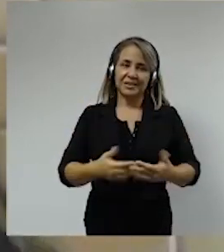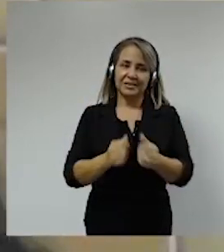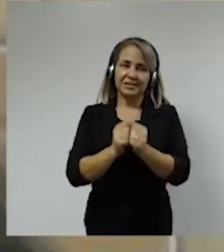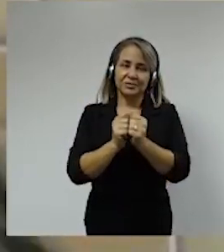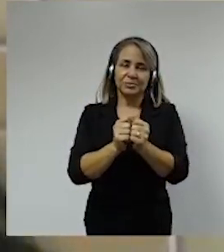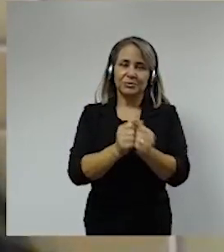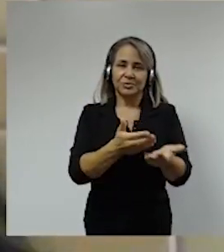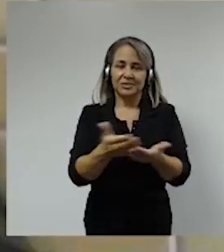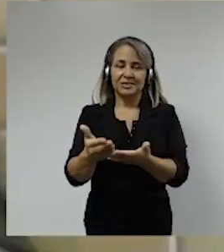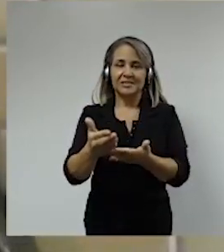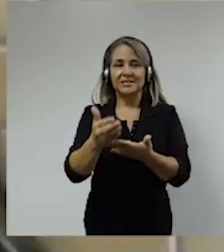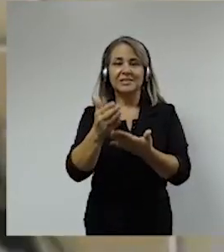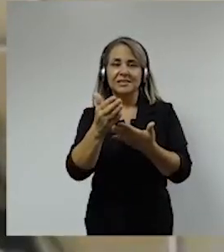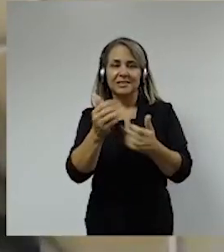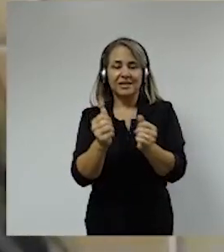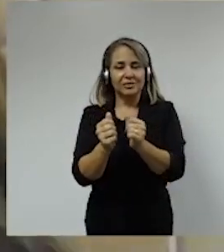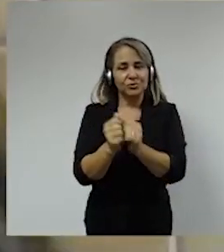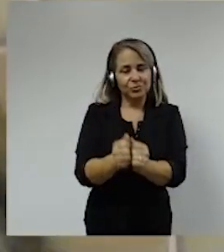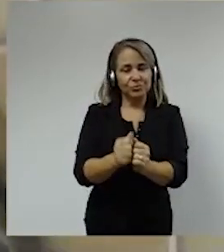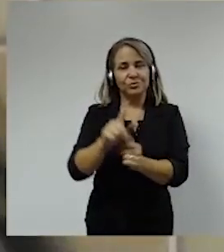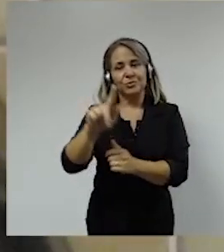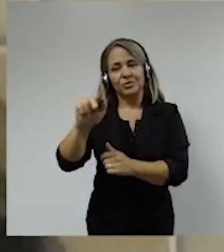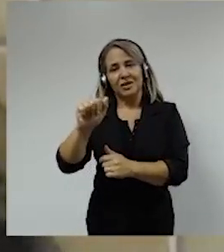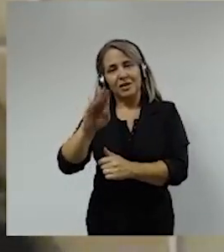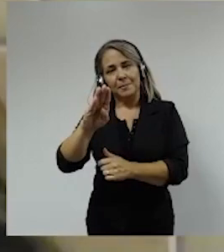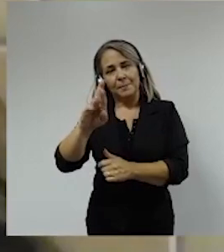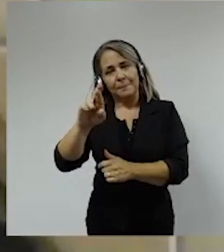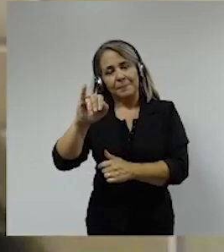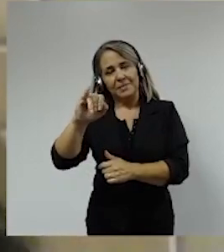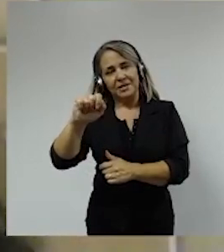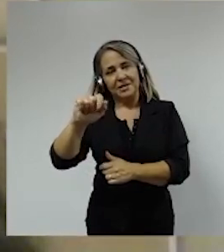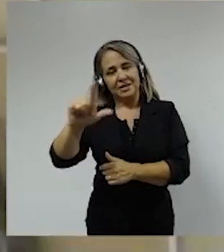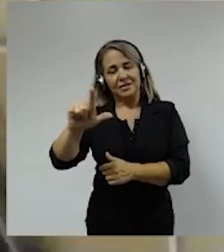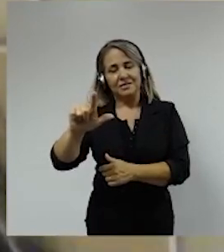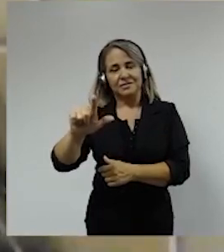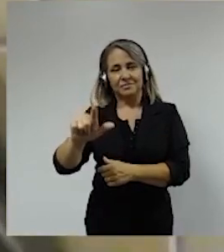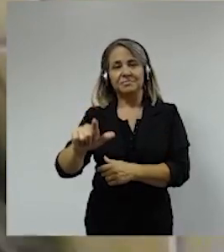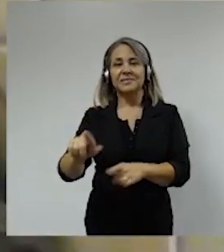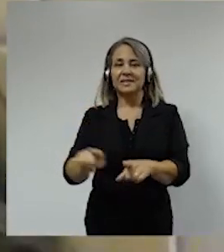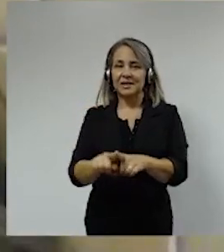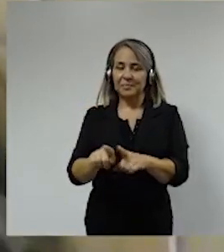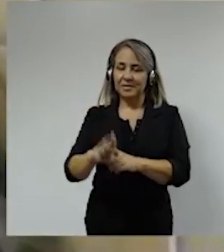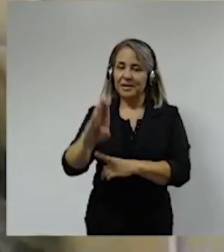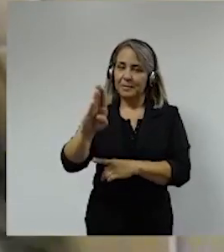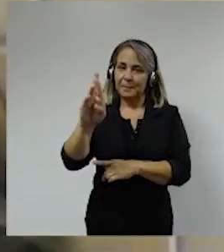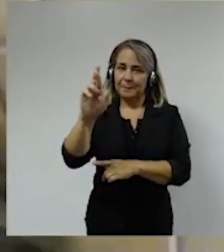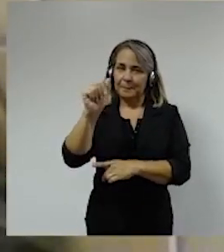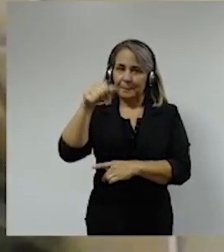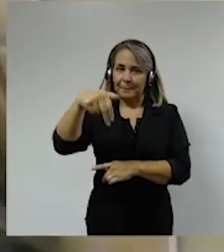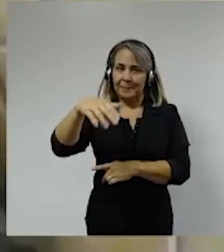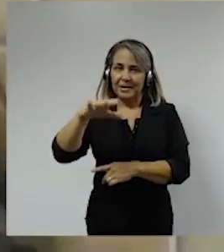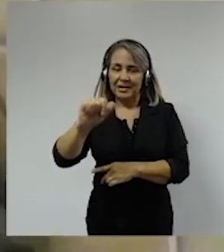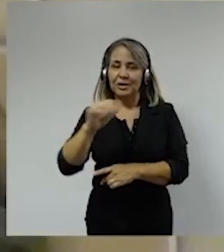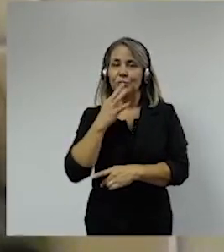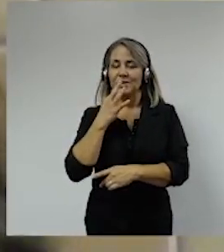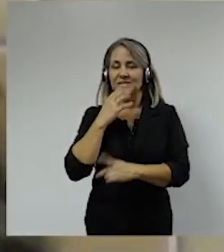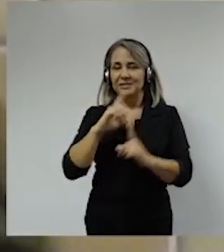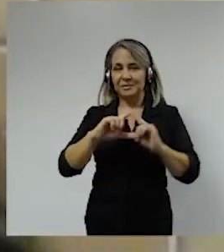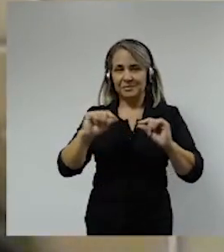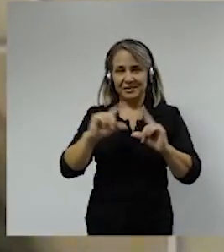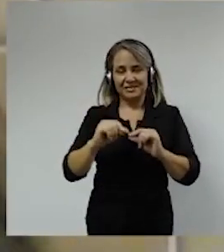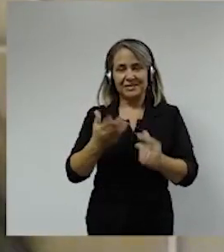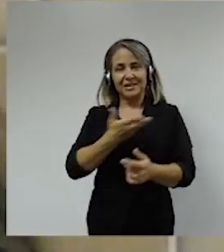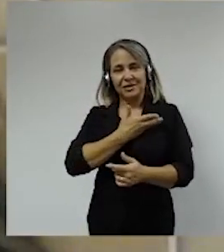vocês, dividir esse painel com o Gabriel, que eu tenho uma grande admiração, pela Branca, que eu conheci também em Brasília, virou uma